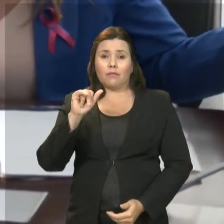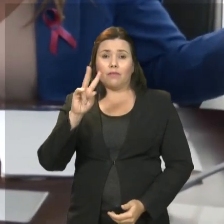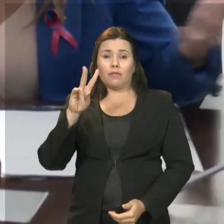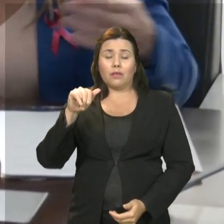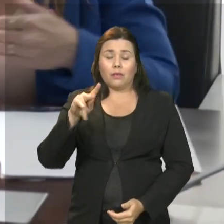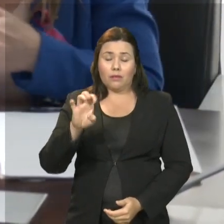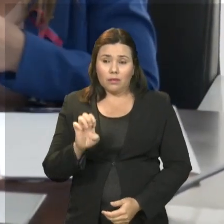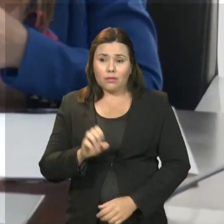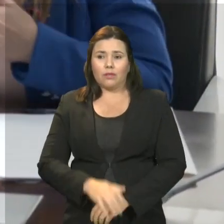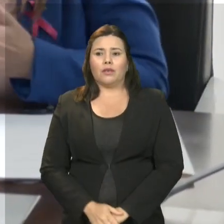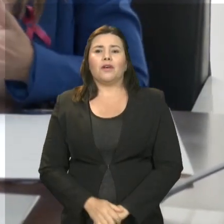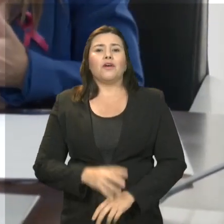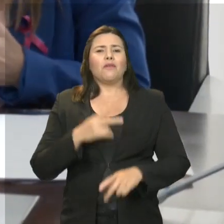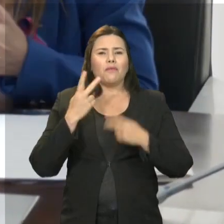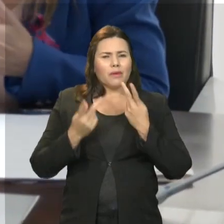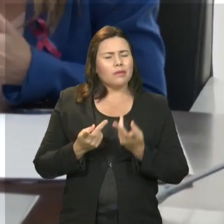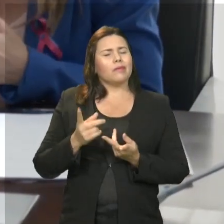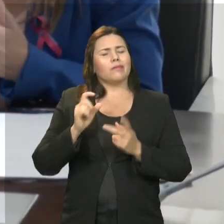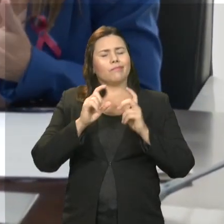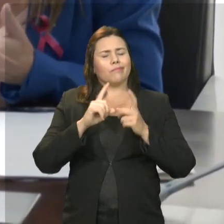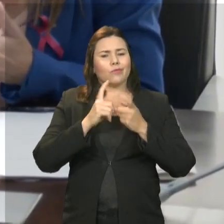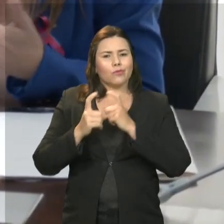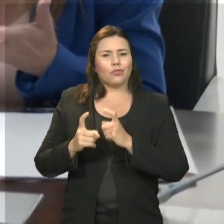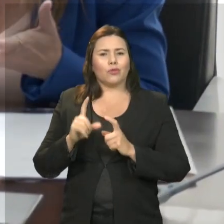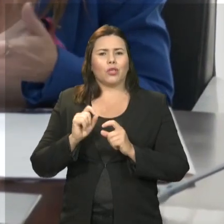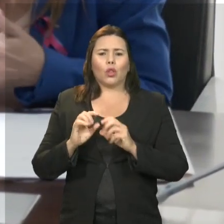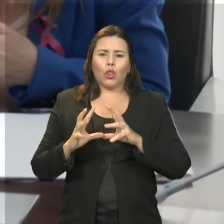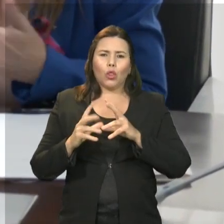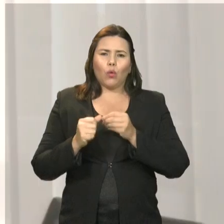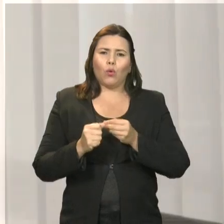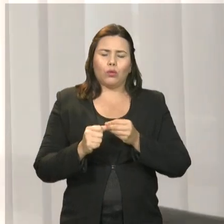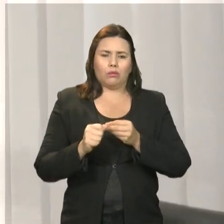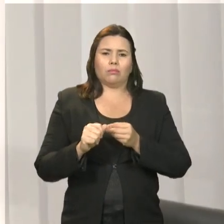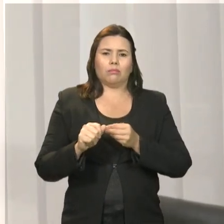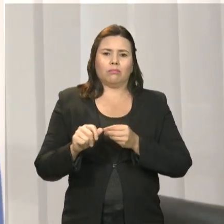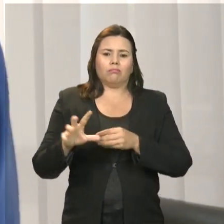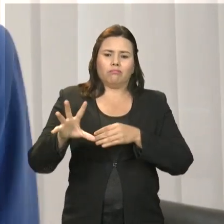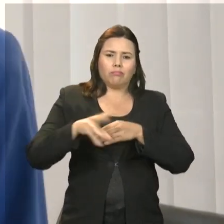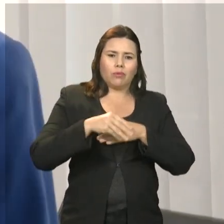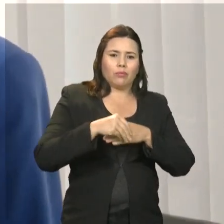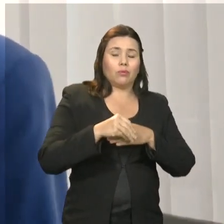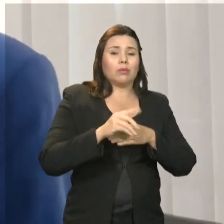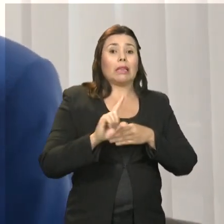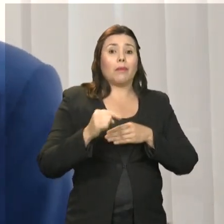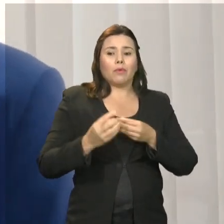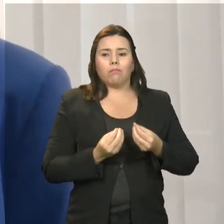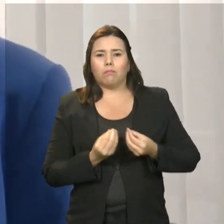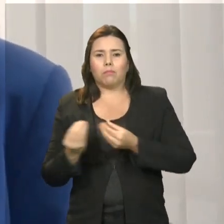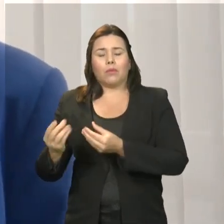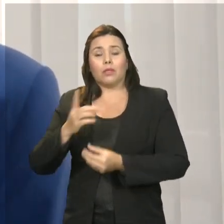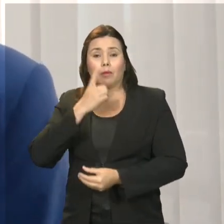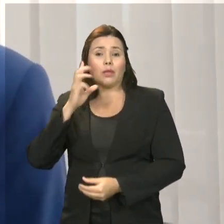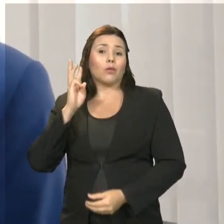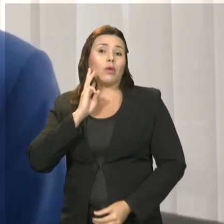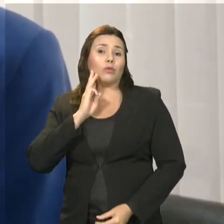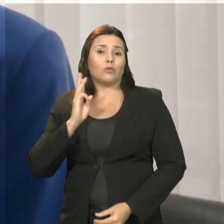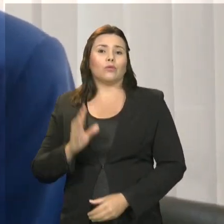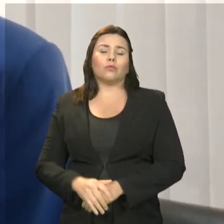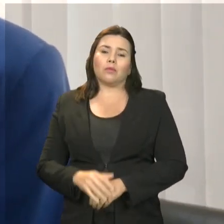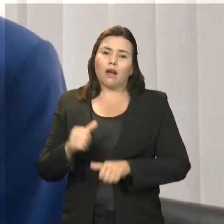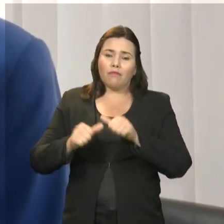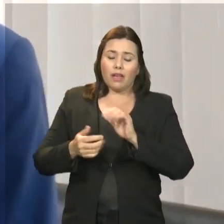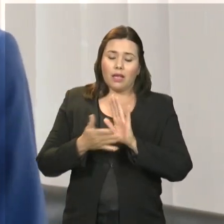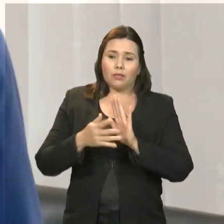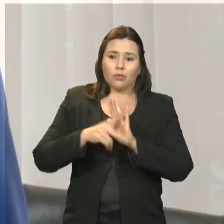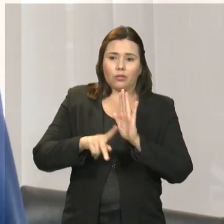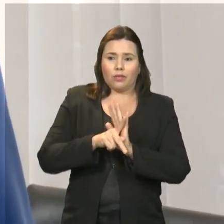também repassados ao autor do PL, o deputado Eldon do Curso. É um projeto que a gente teria que ouvir o Conselho, porque foi